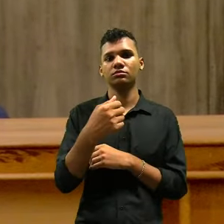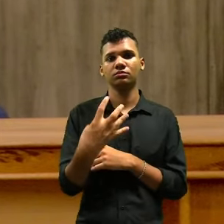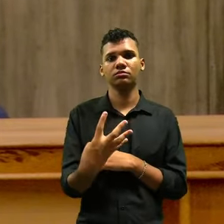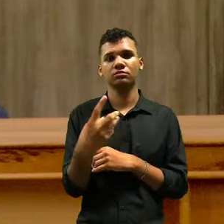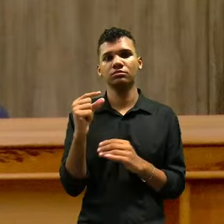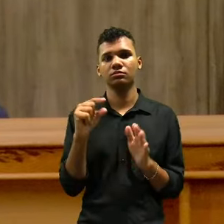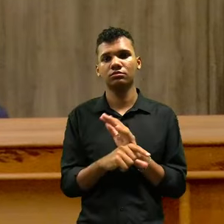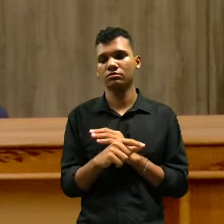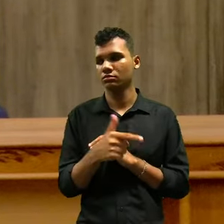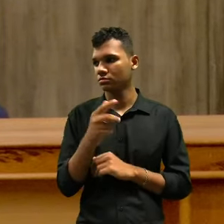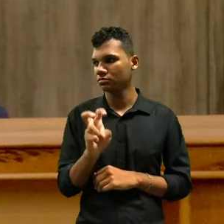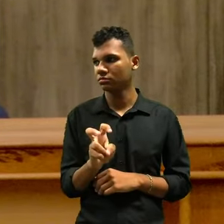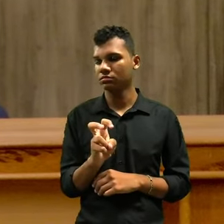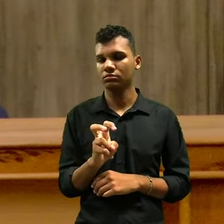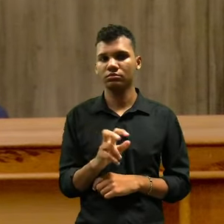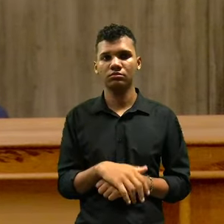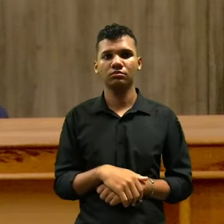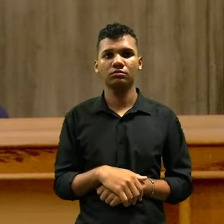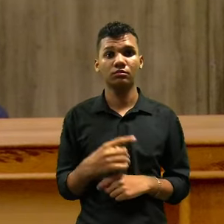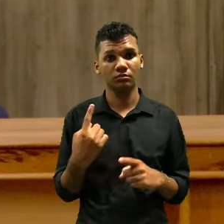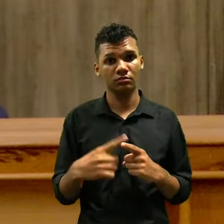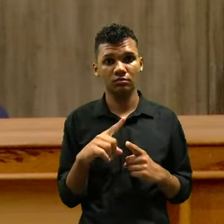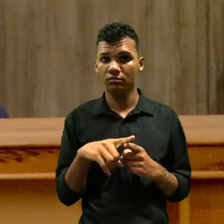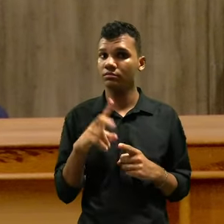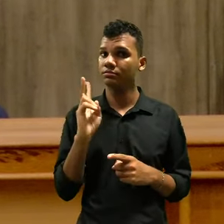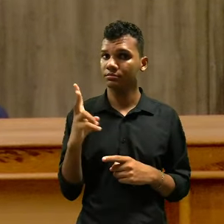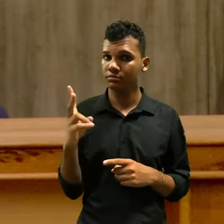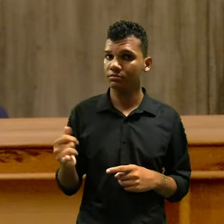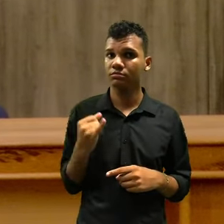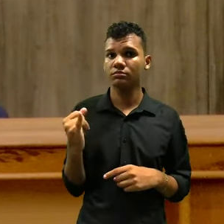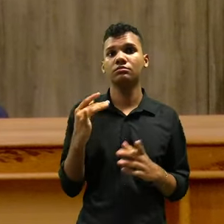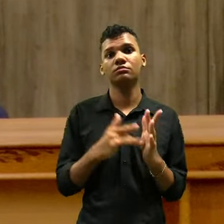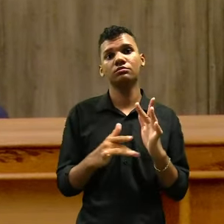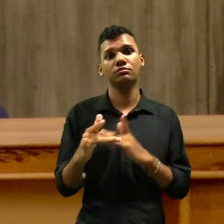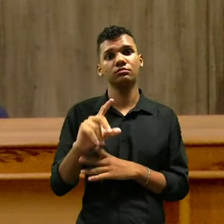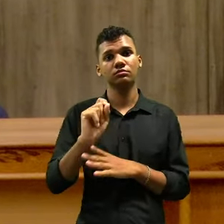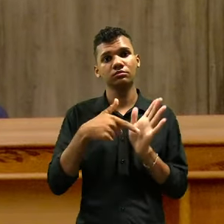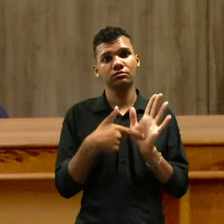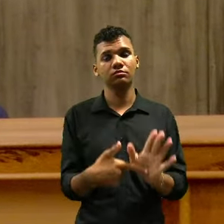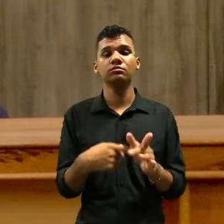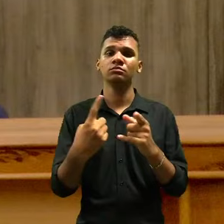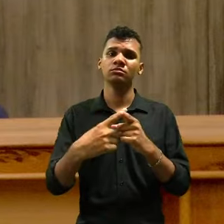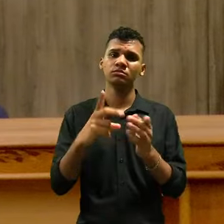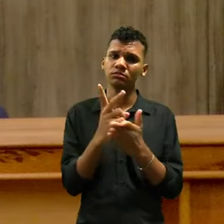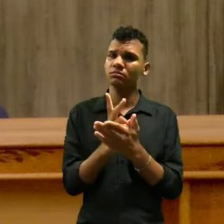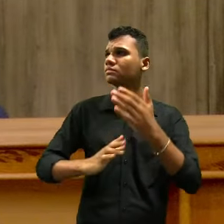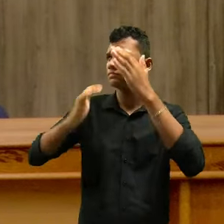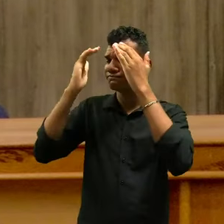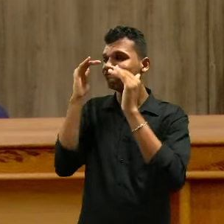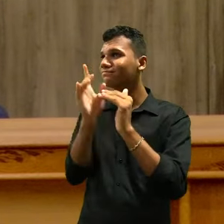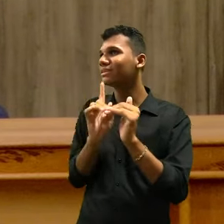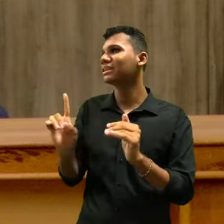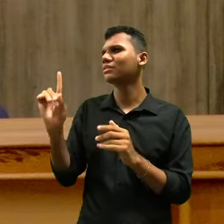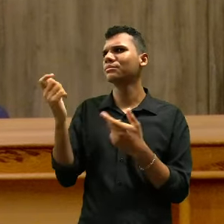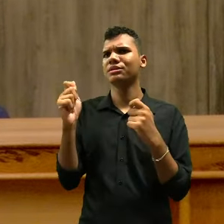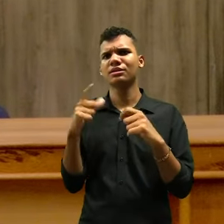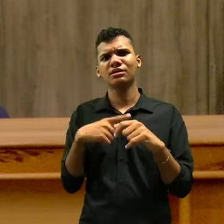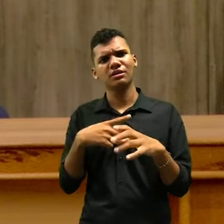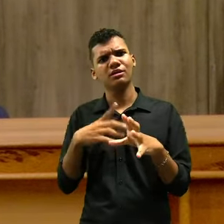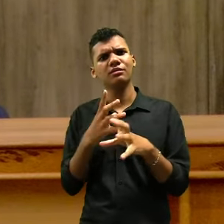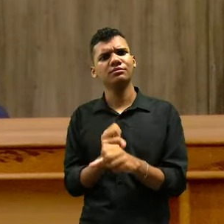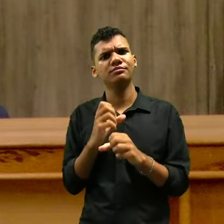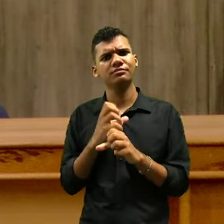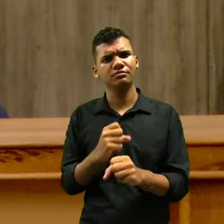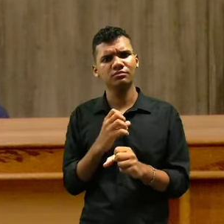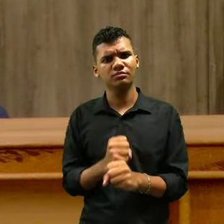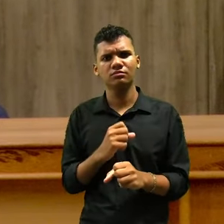quando você lê esse texto é muito importante Jesus está mostrando que para servir a ele tem que ter cálculo olha irmão